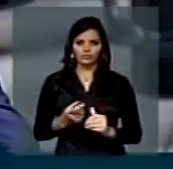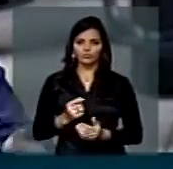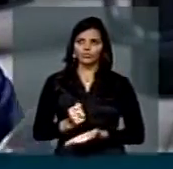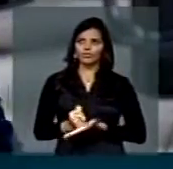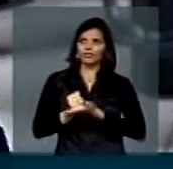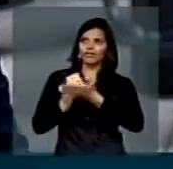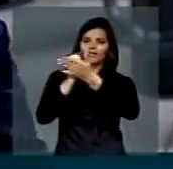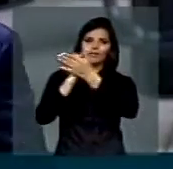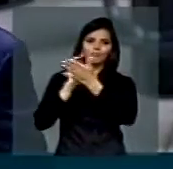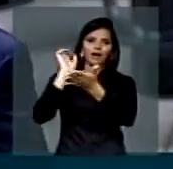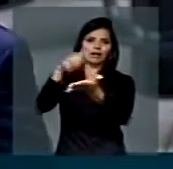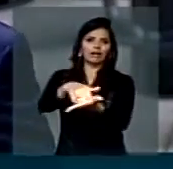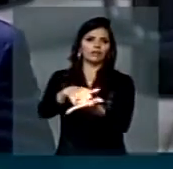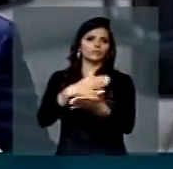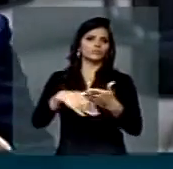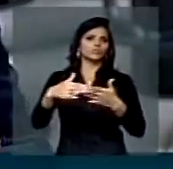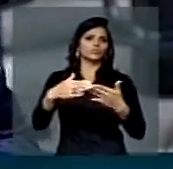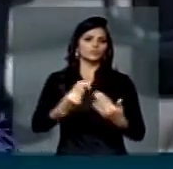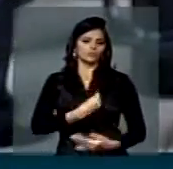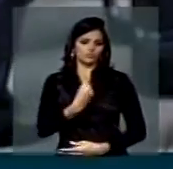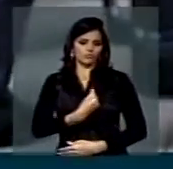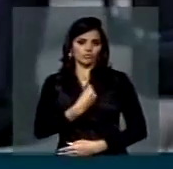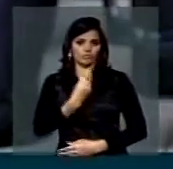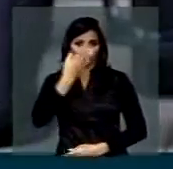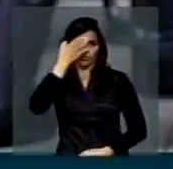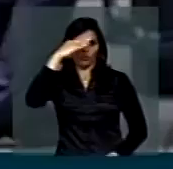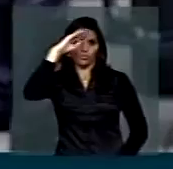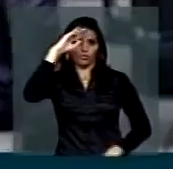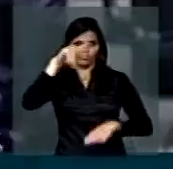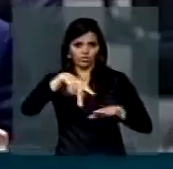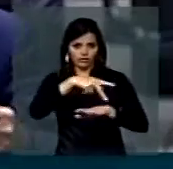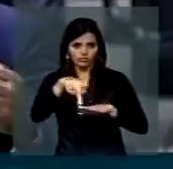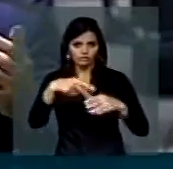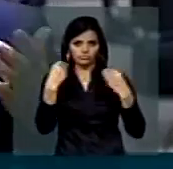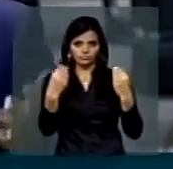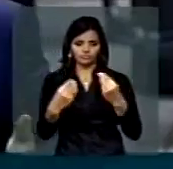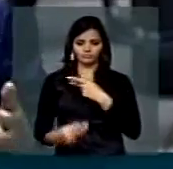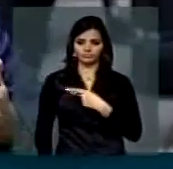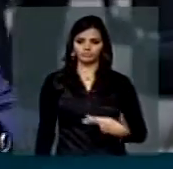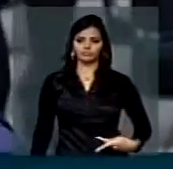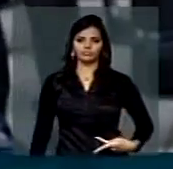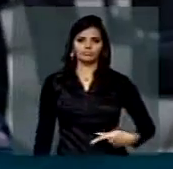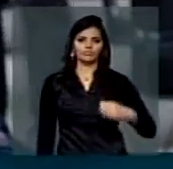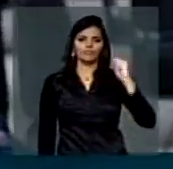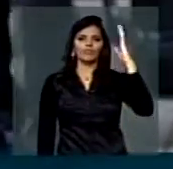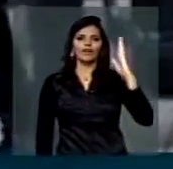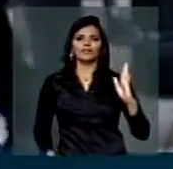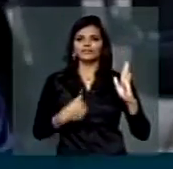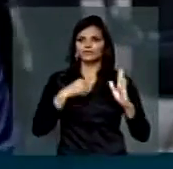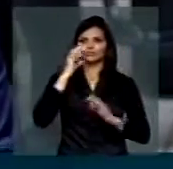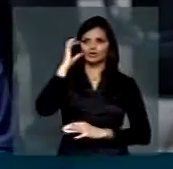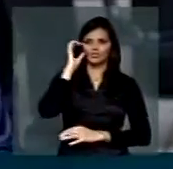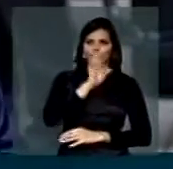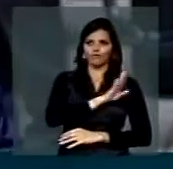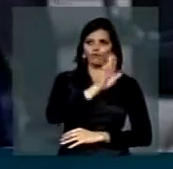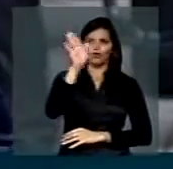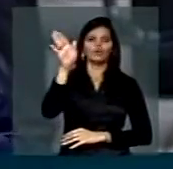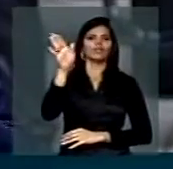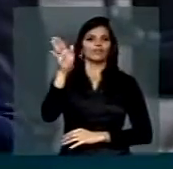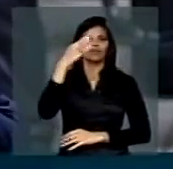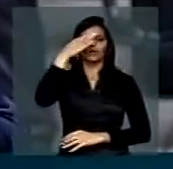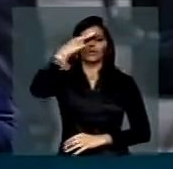sustentando Cuba. Nós vimos agora o presidente da República, na última semana, em Cuba, levando os